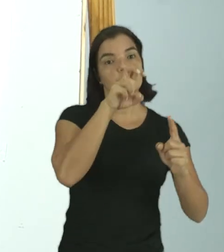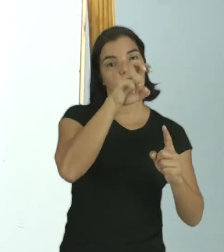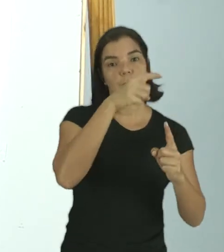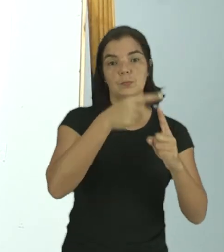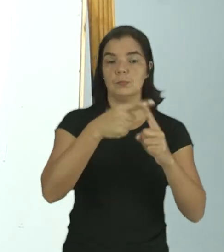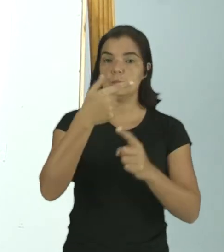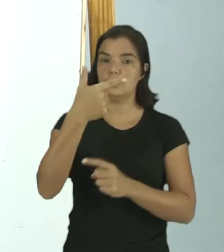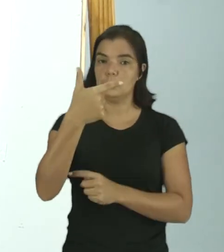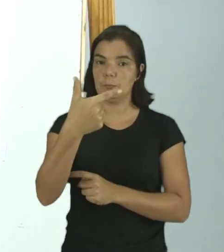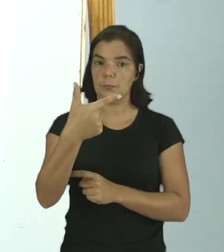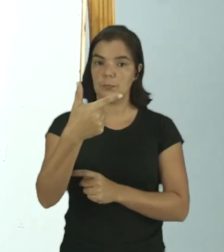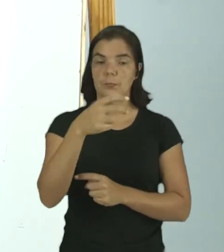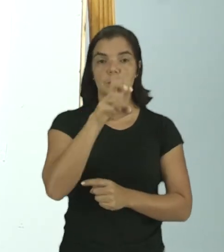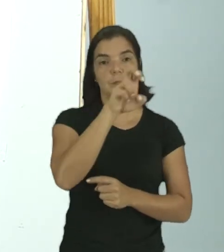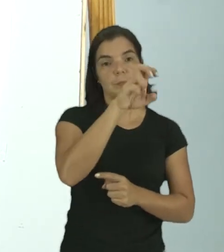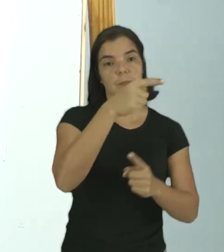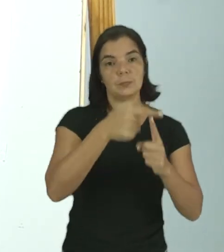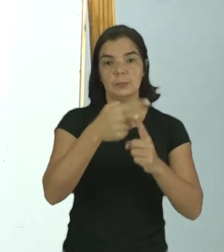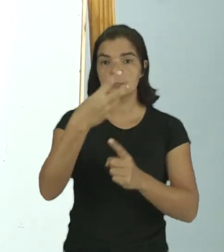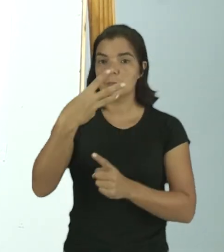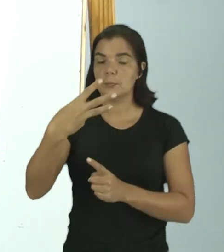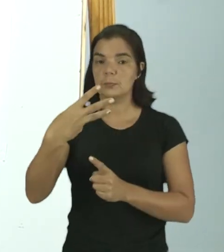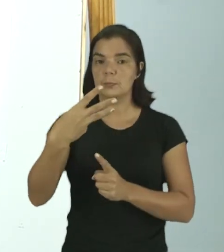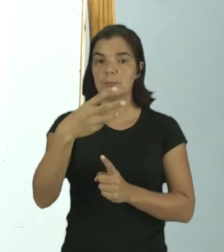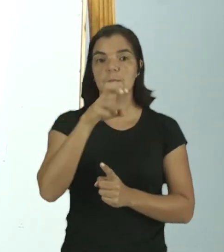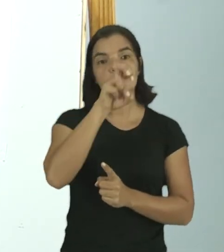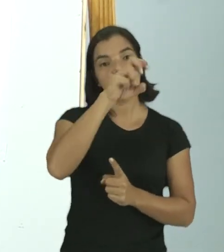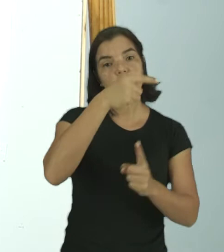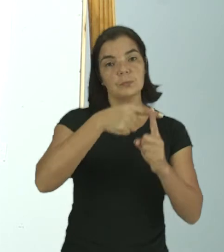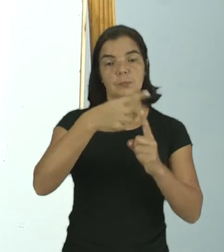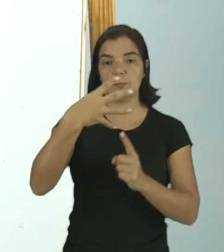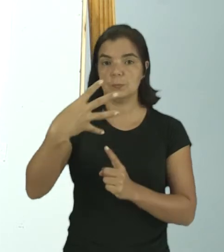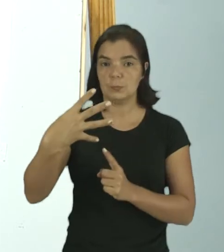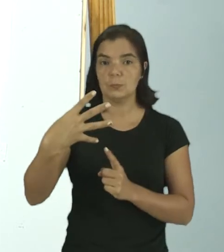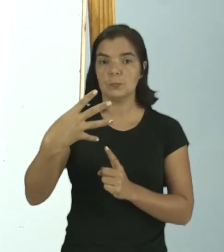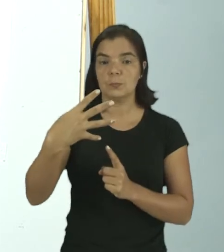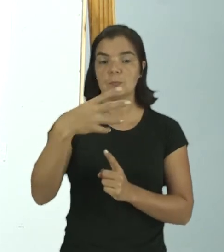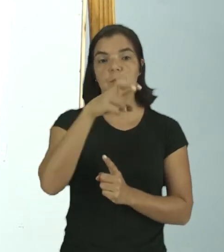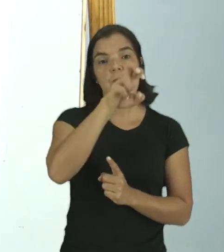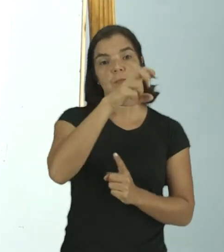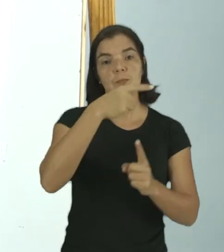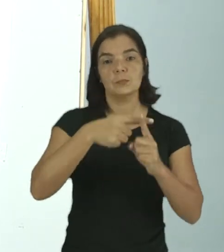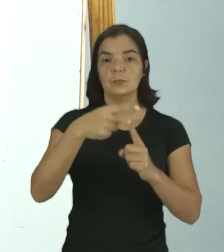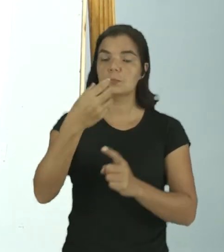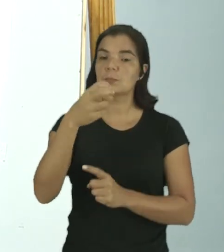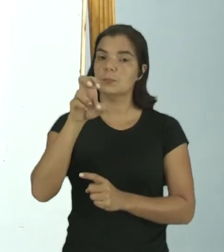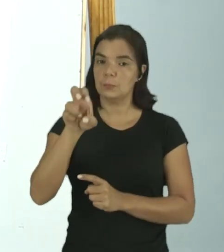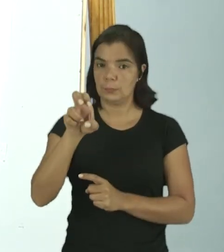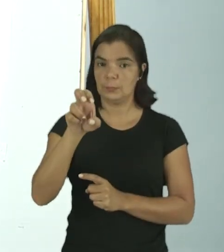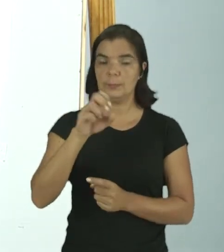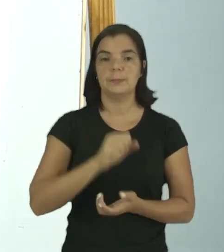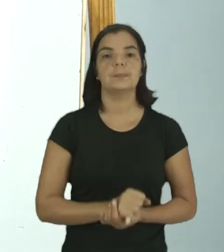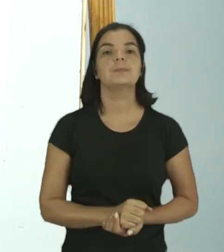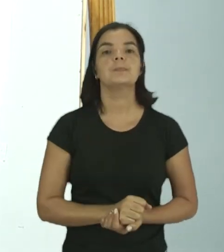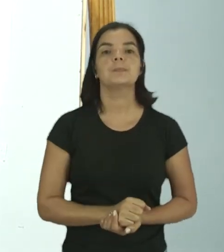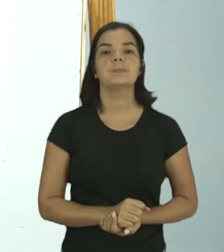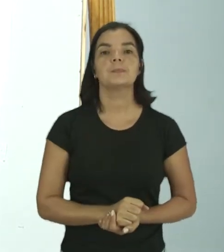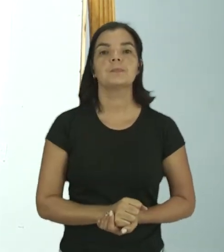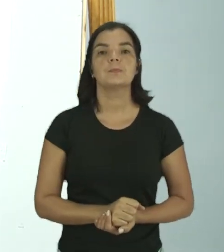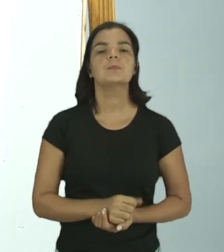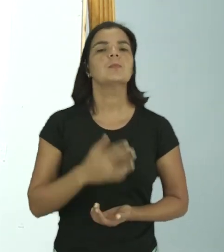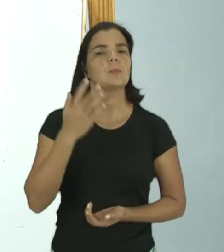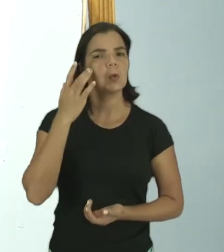2 5 x 35 x 4 5 x 5 tem aqui